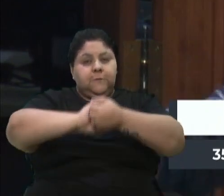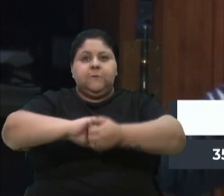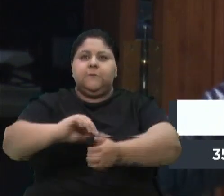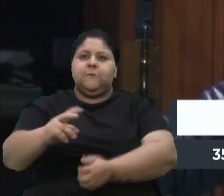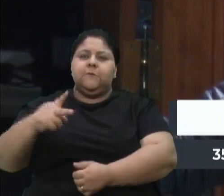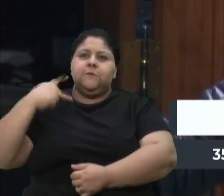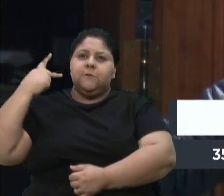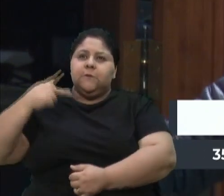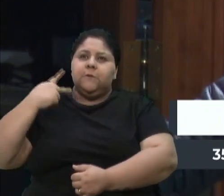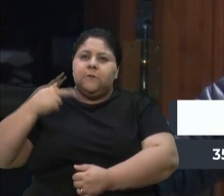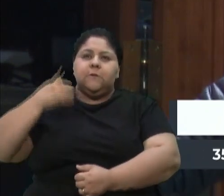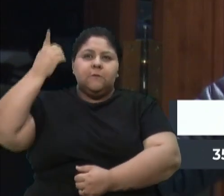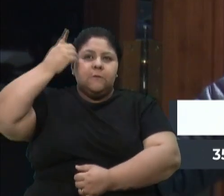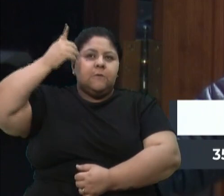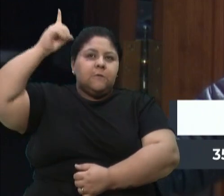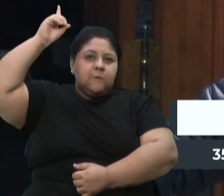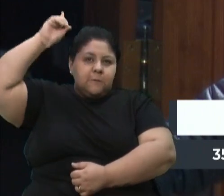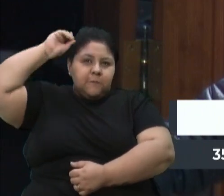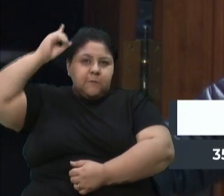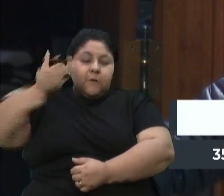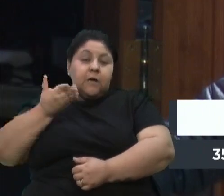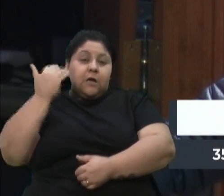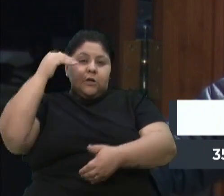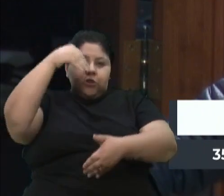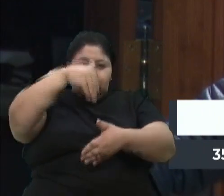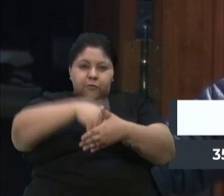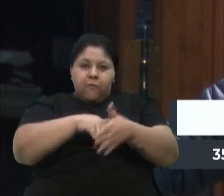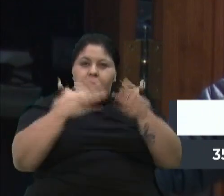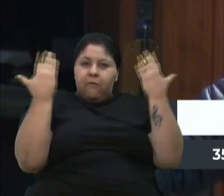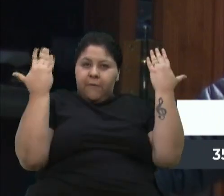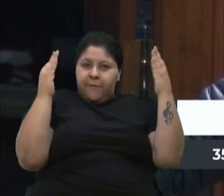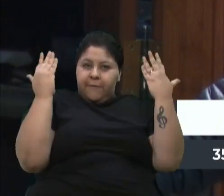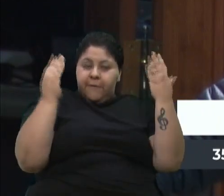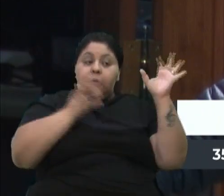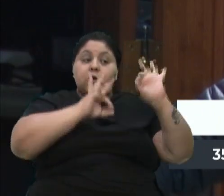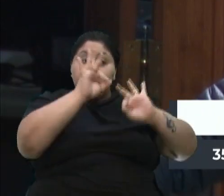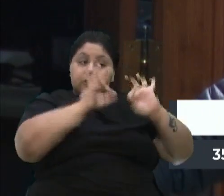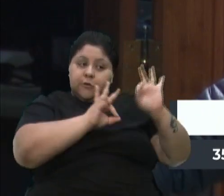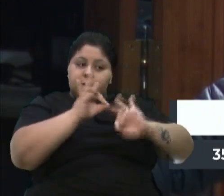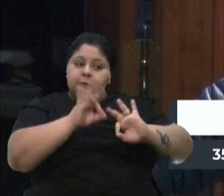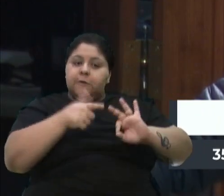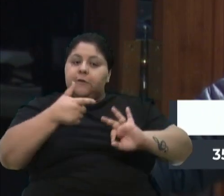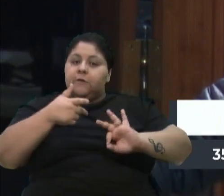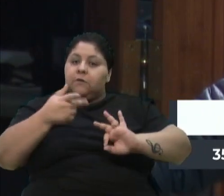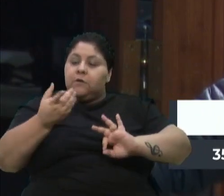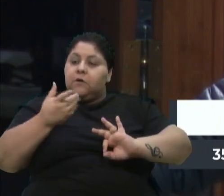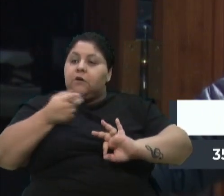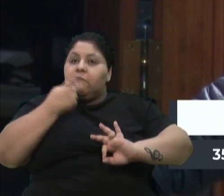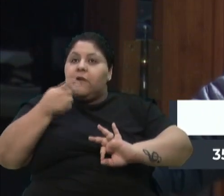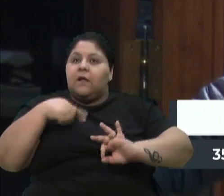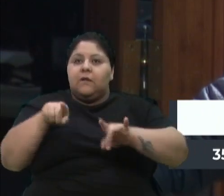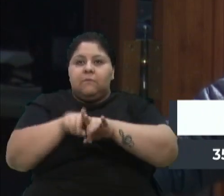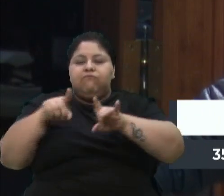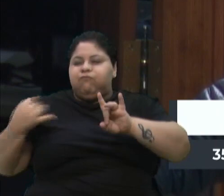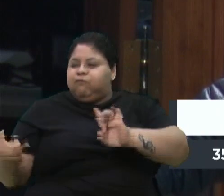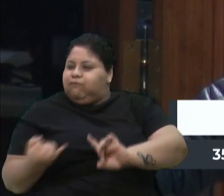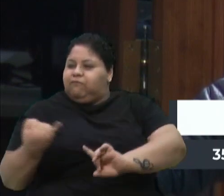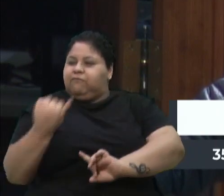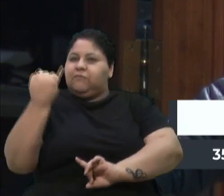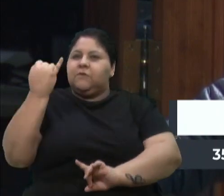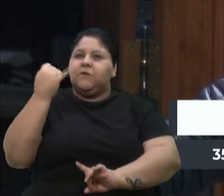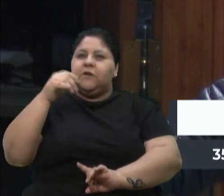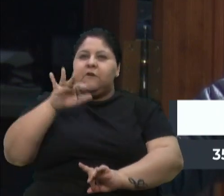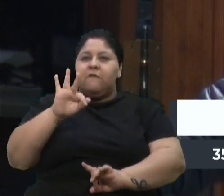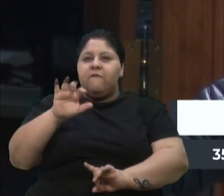de congratulações no primeiro espaço da sessão, né, aos organizadores, e quero aqui ressaltar a importância do Fábio